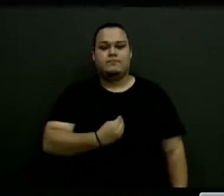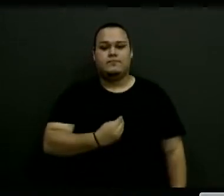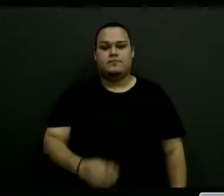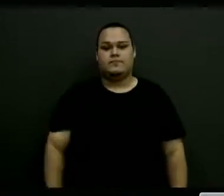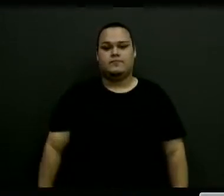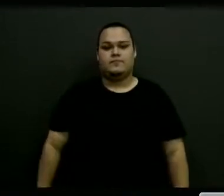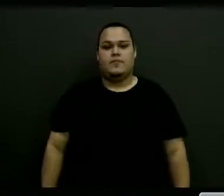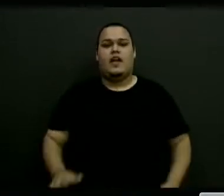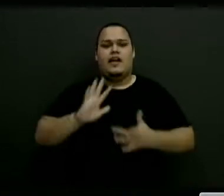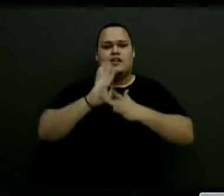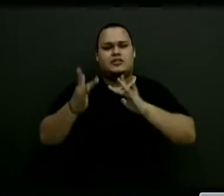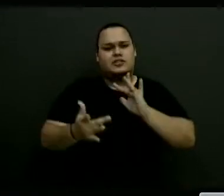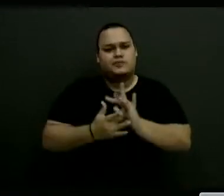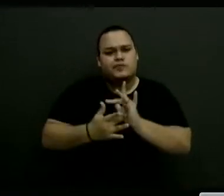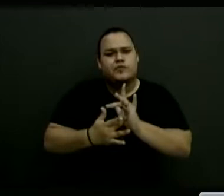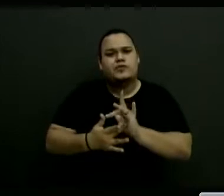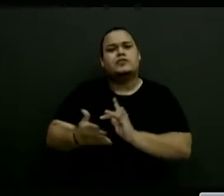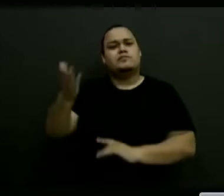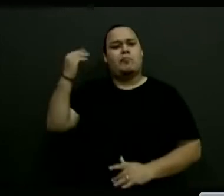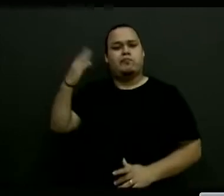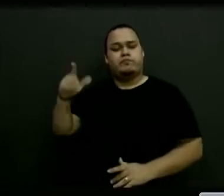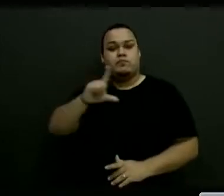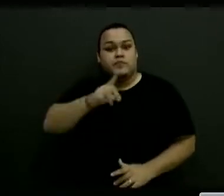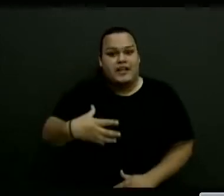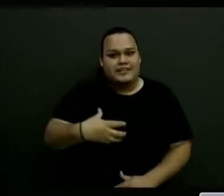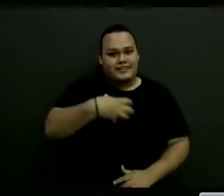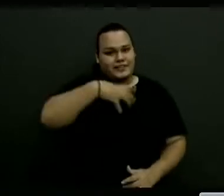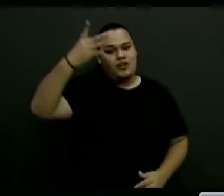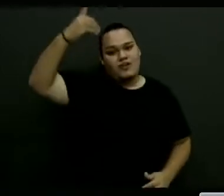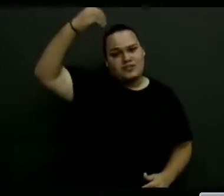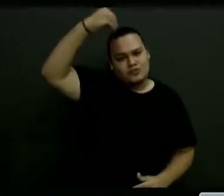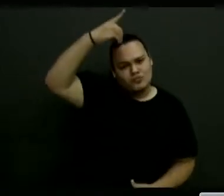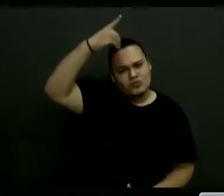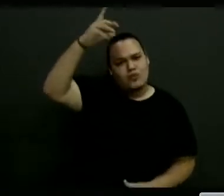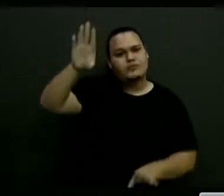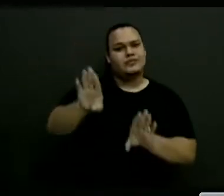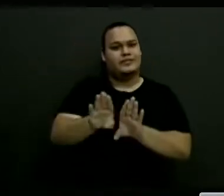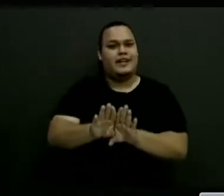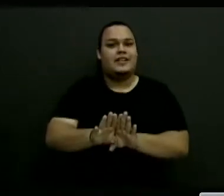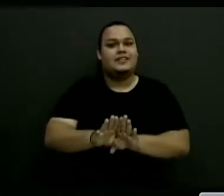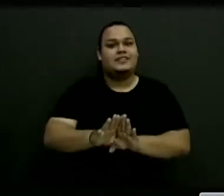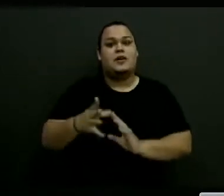Jesus tinha a natureza divina, mas também tinha a natureza humana.